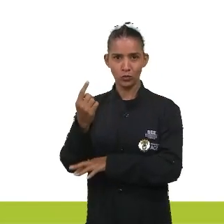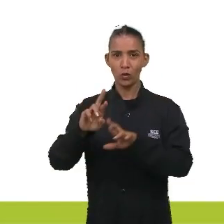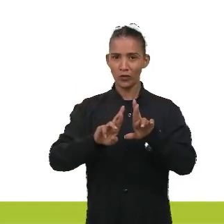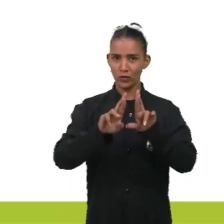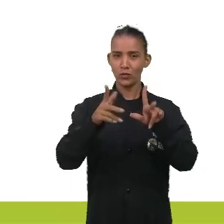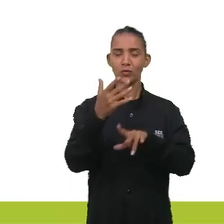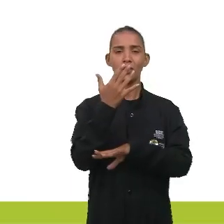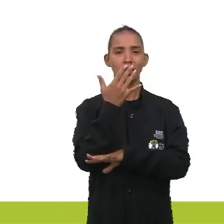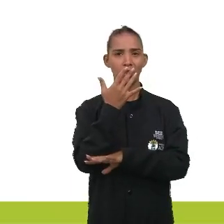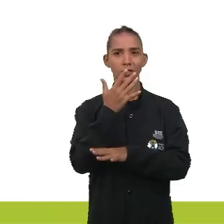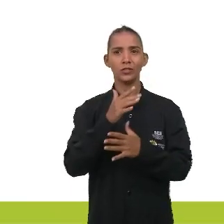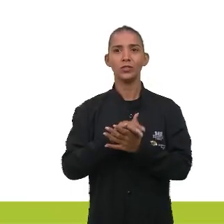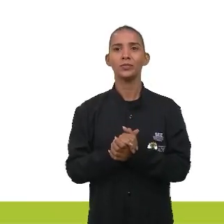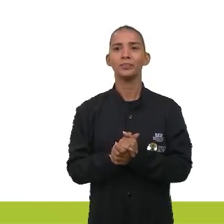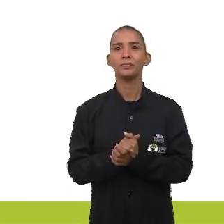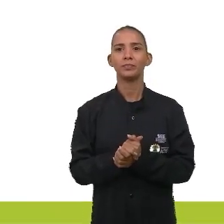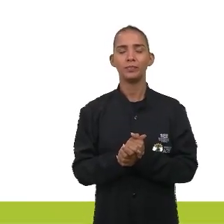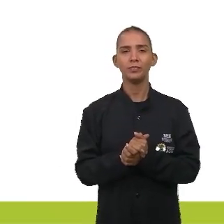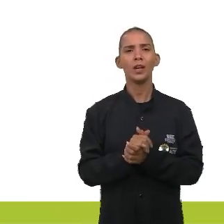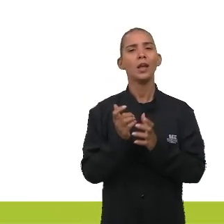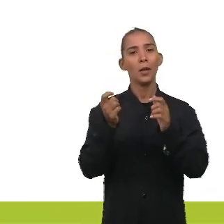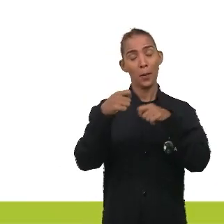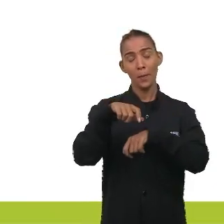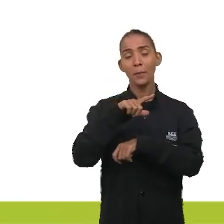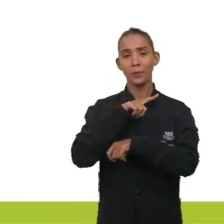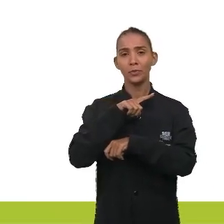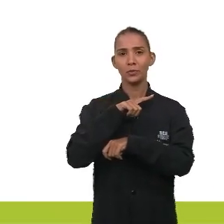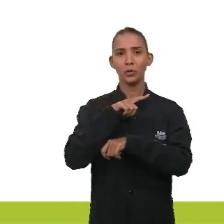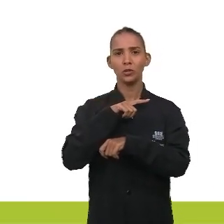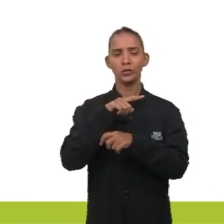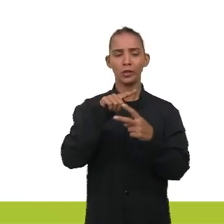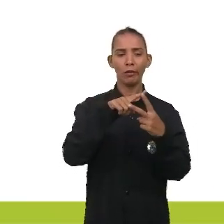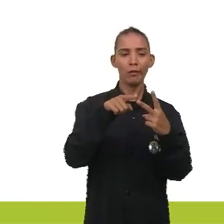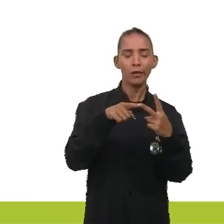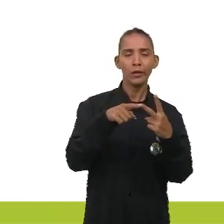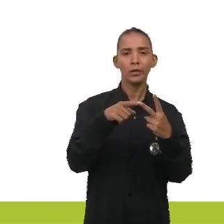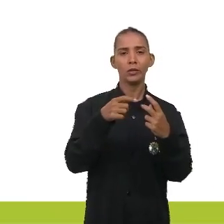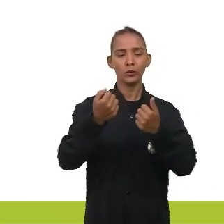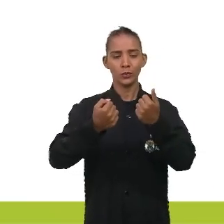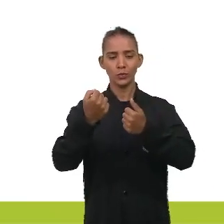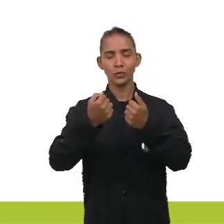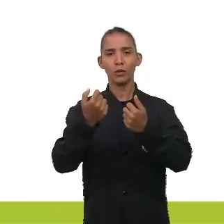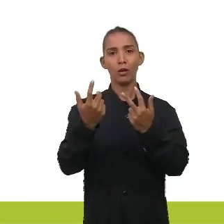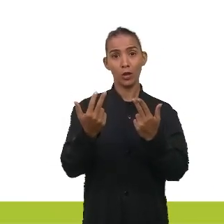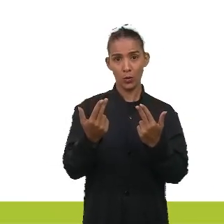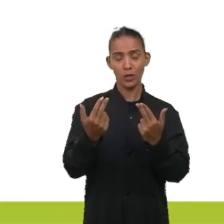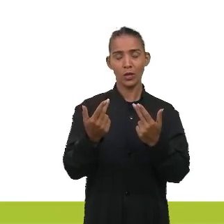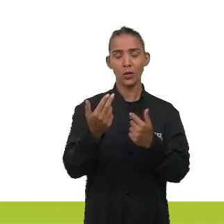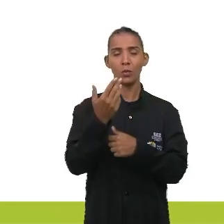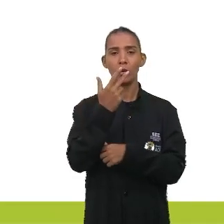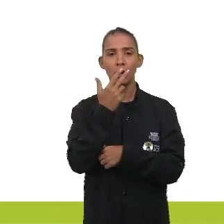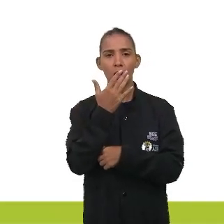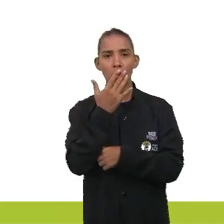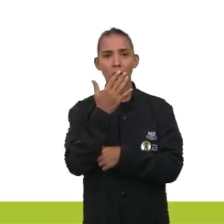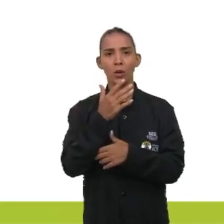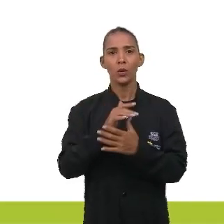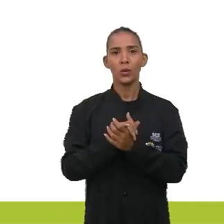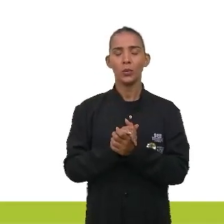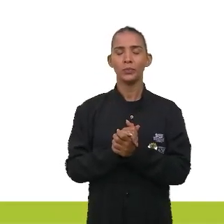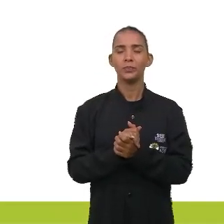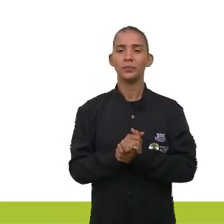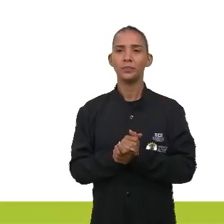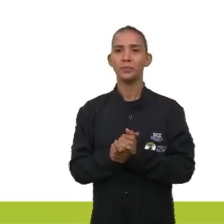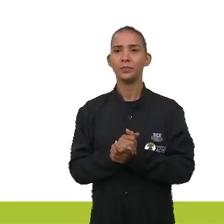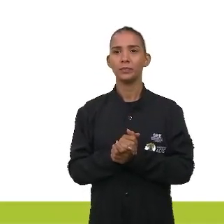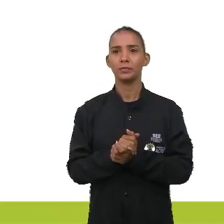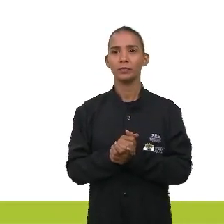cor. É claro que pode ter carrinho, dois carrinhos com a mesma cor, por exemplo, tá? Não está proibido. O